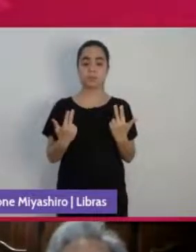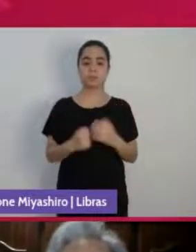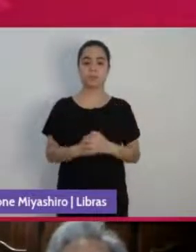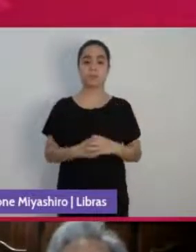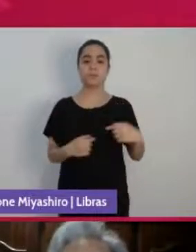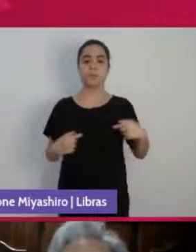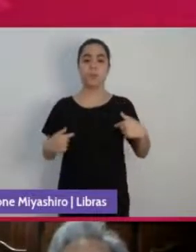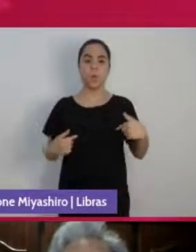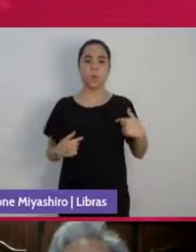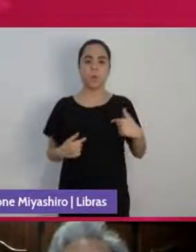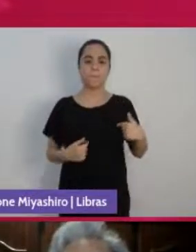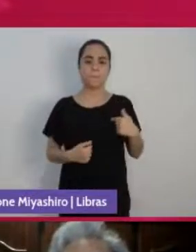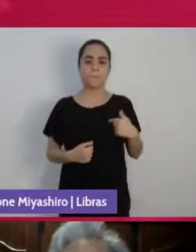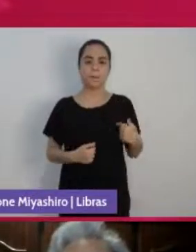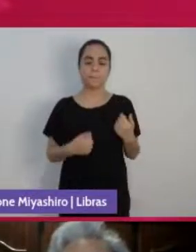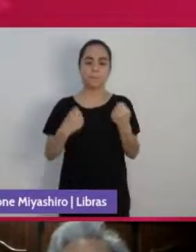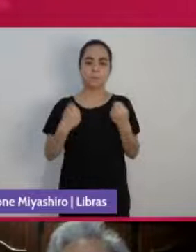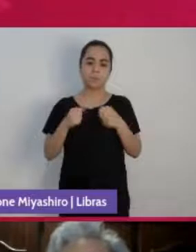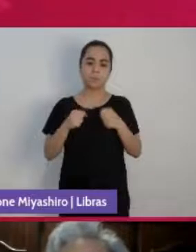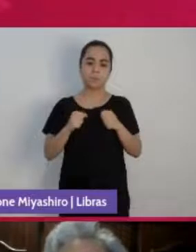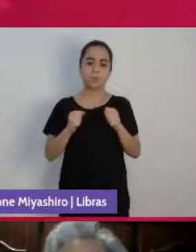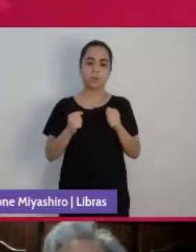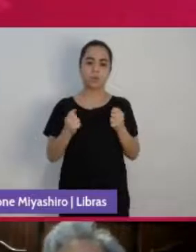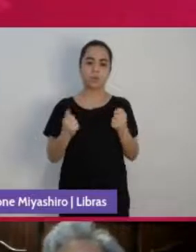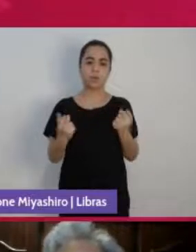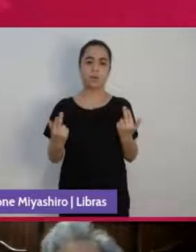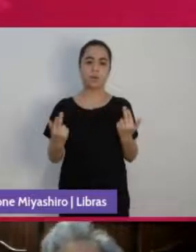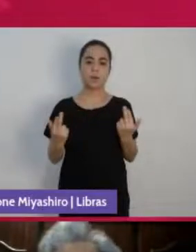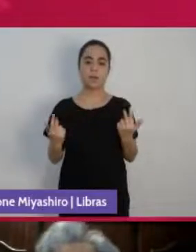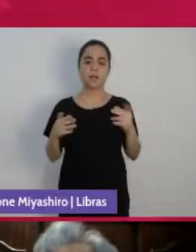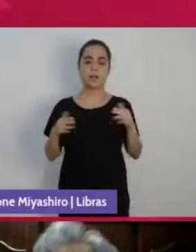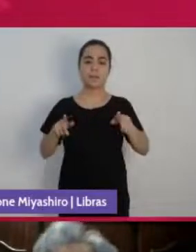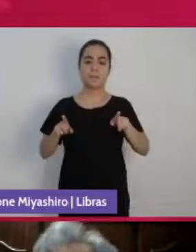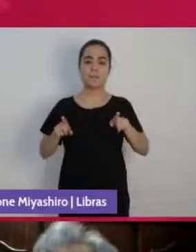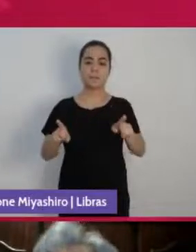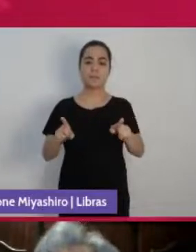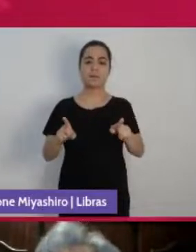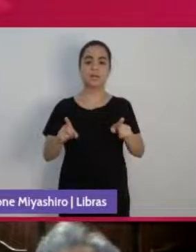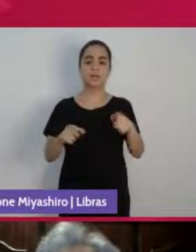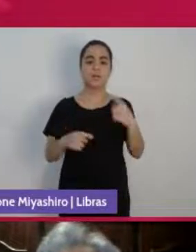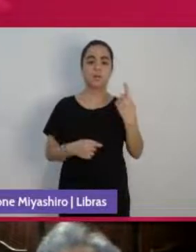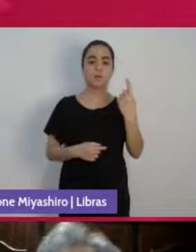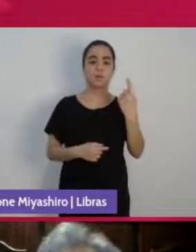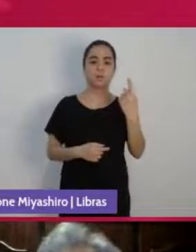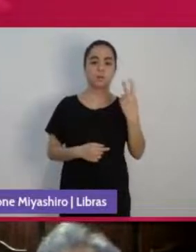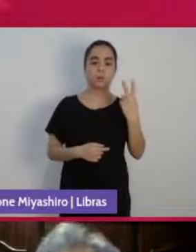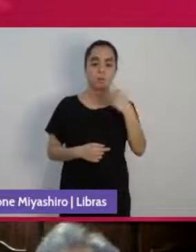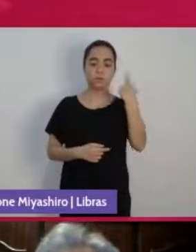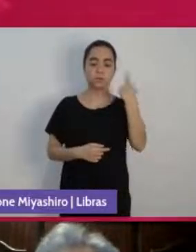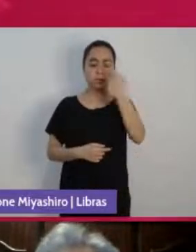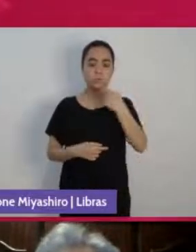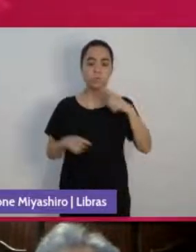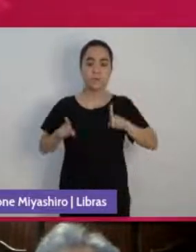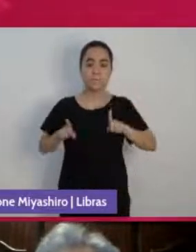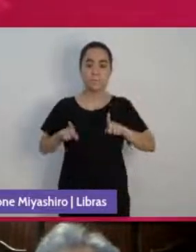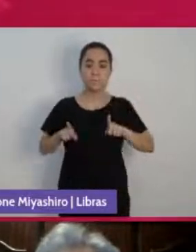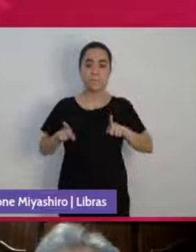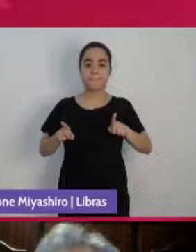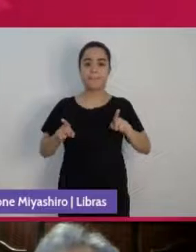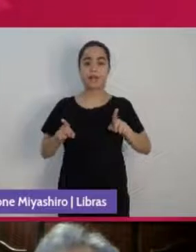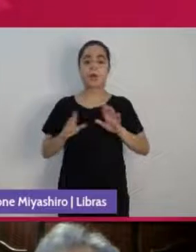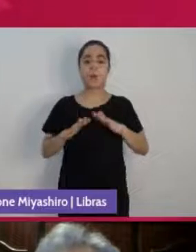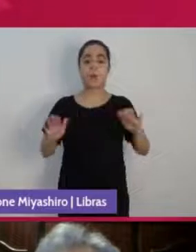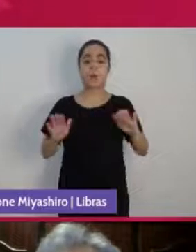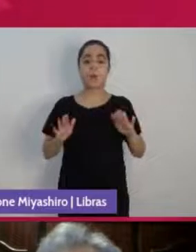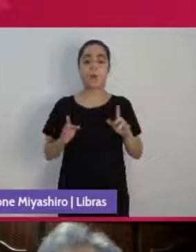a papila deve estar paralela ao filme, posicionado a 12 horas. O que é paralela ao filme? Ela tem que estar aqui. Então, ela não pode